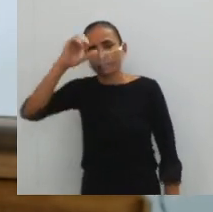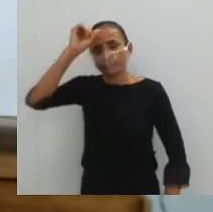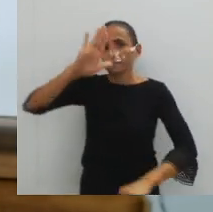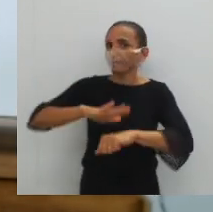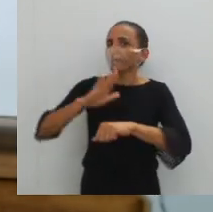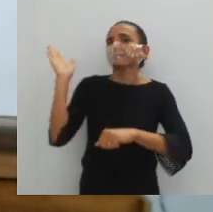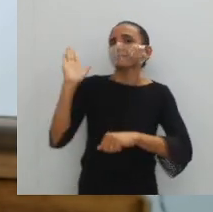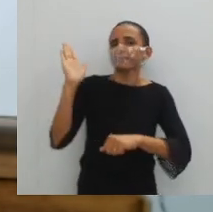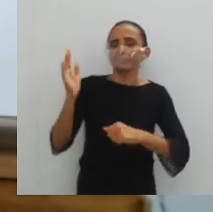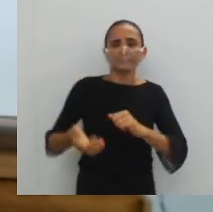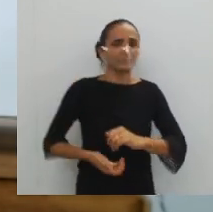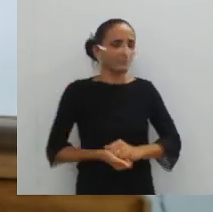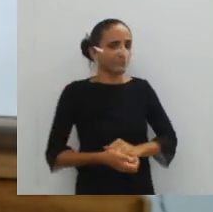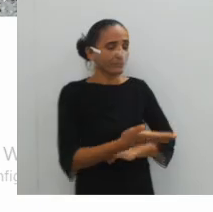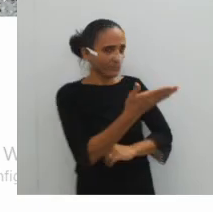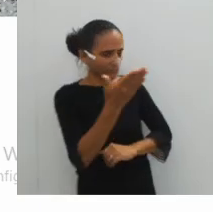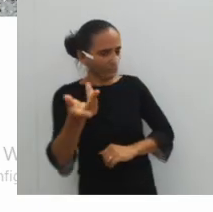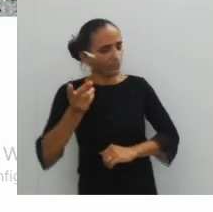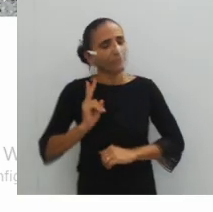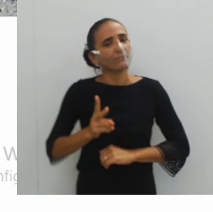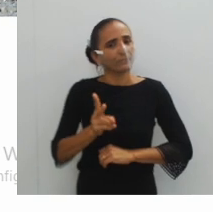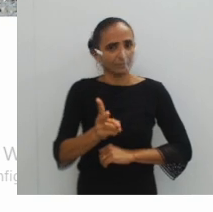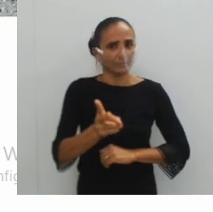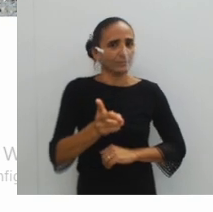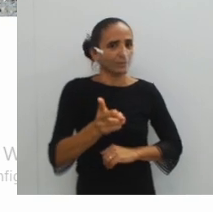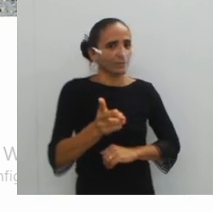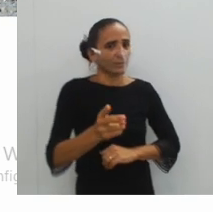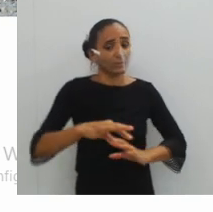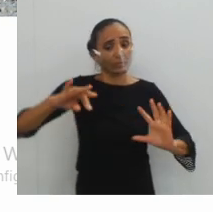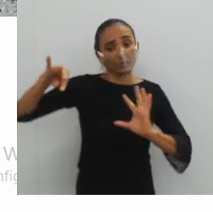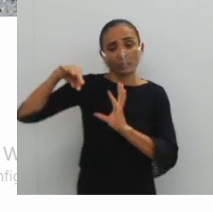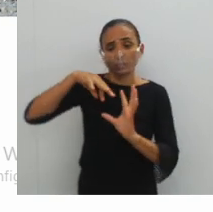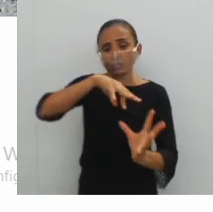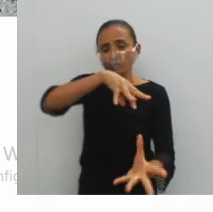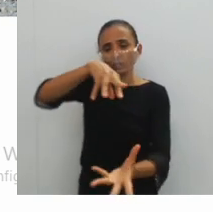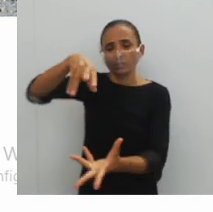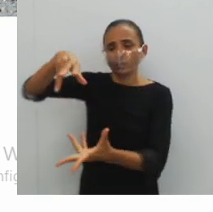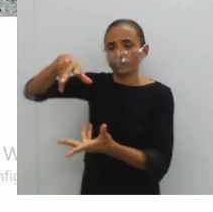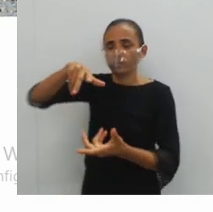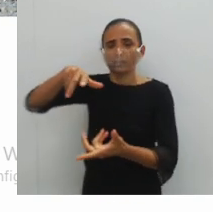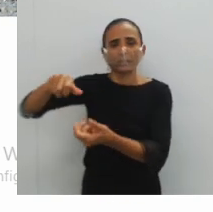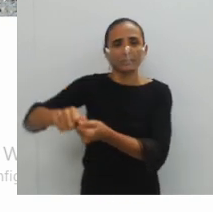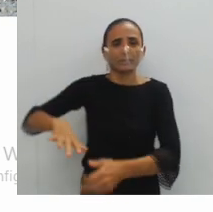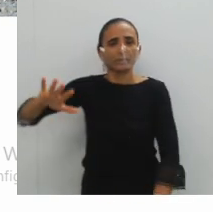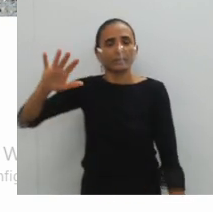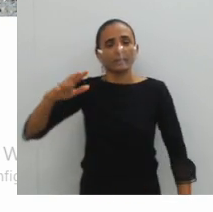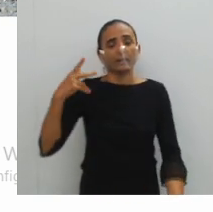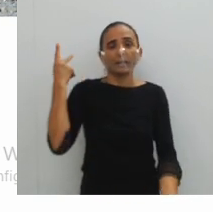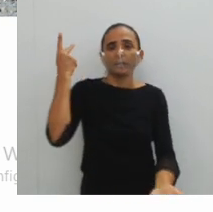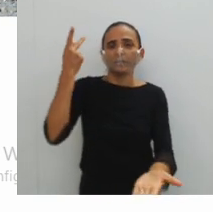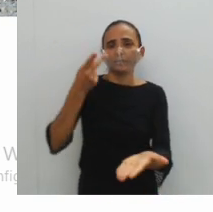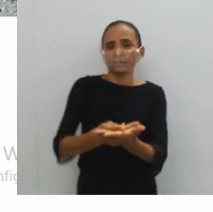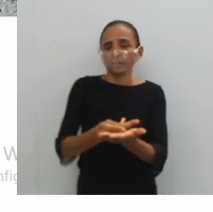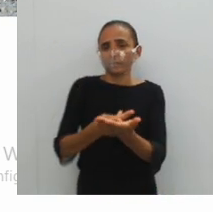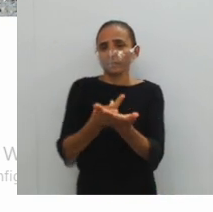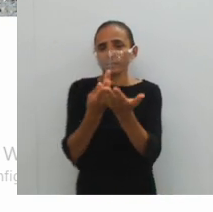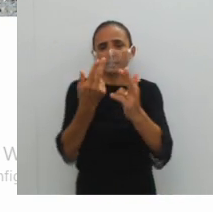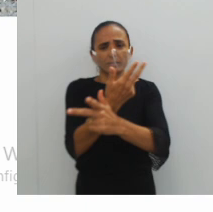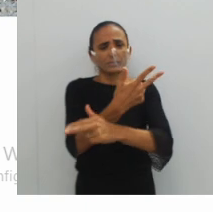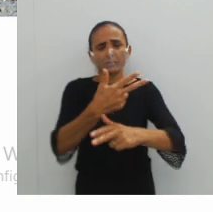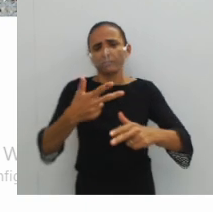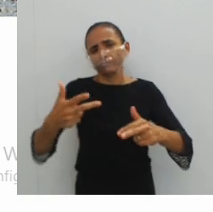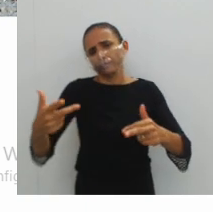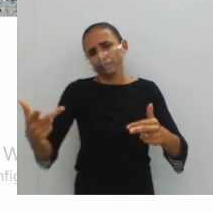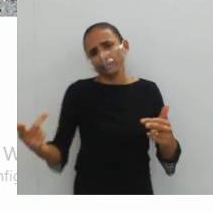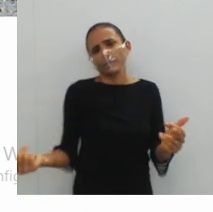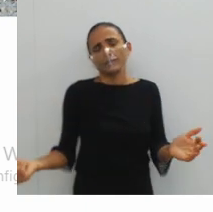aula. Então vamos lá. No mundo acontecem diversos motivos. A migração ela